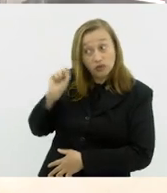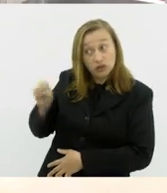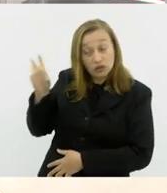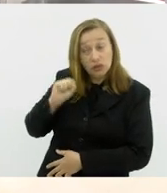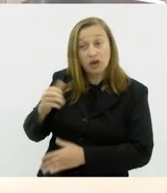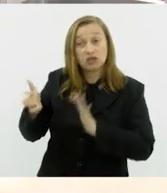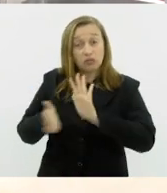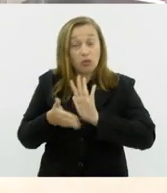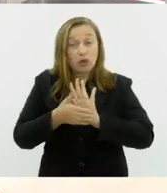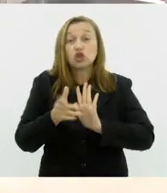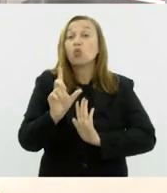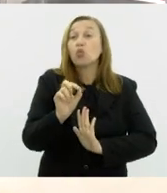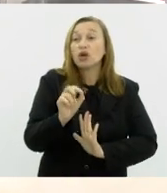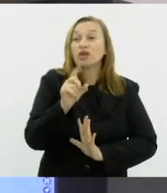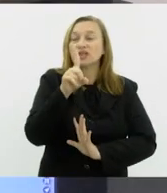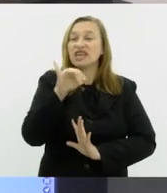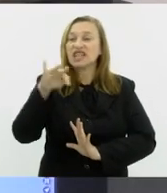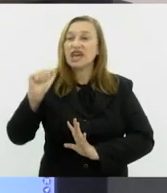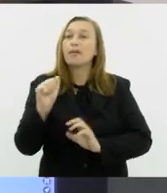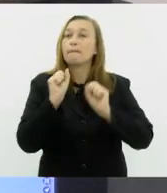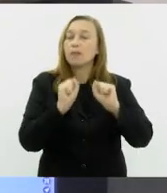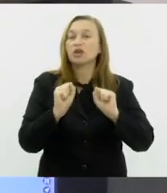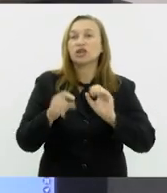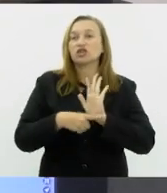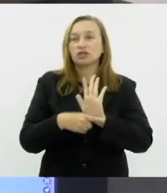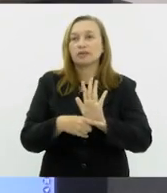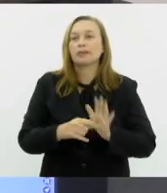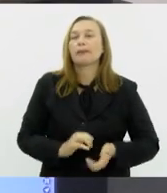que o DSEA pode nos ajudar?